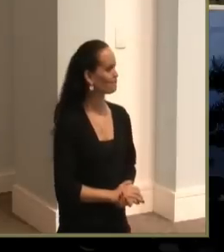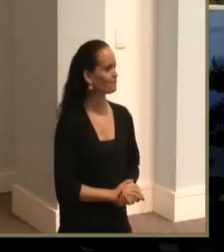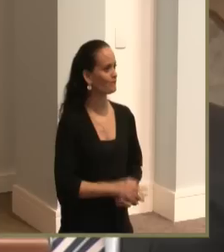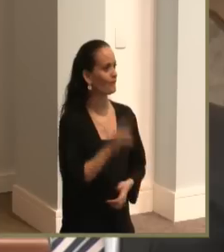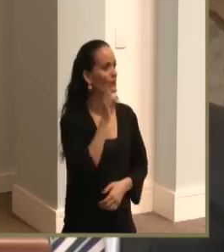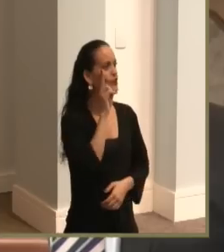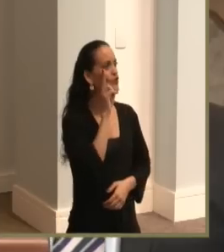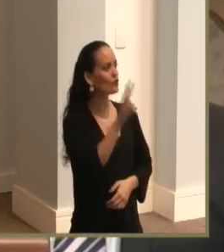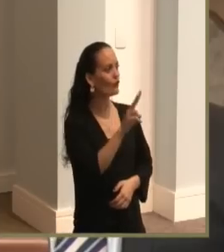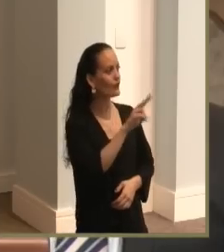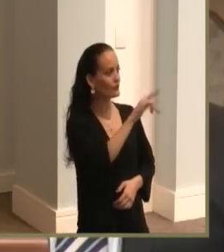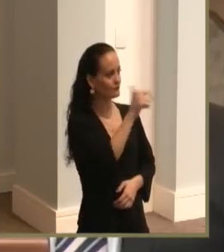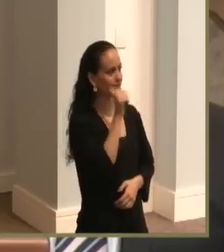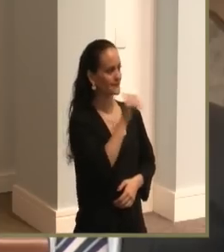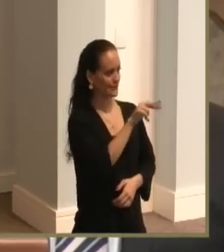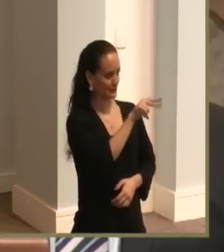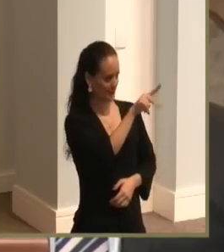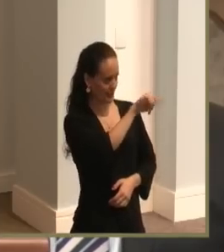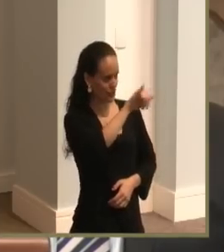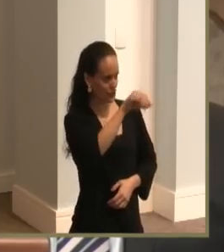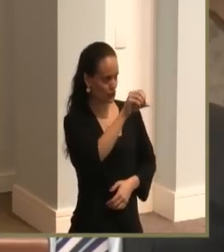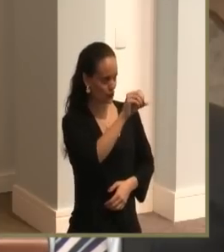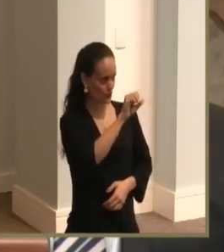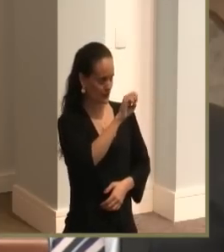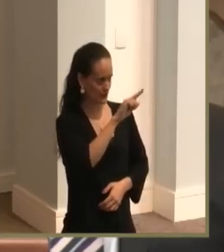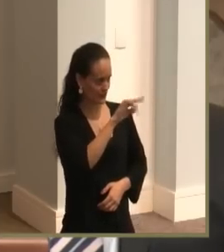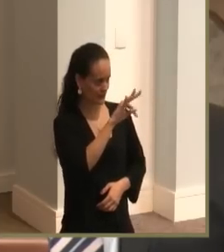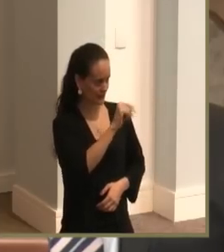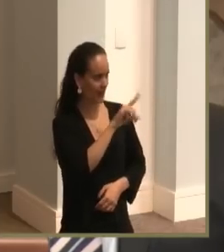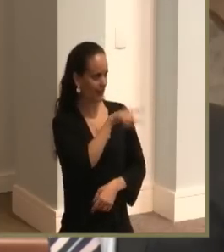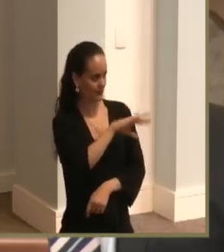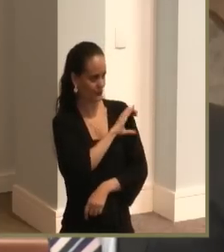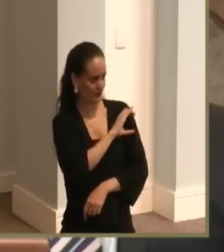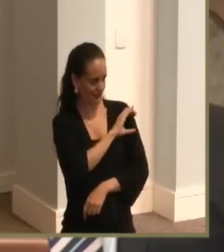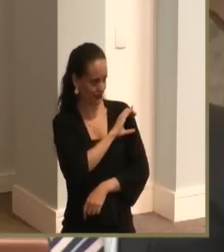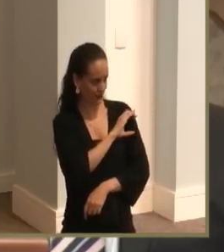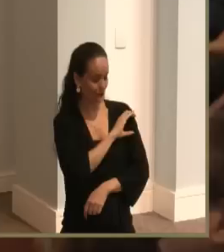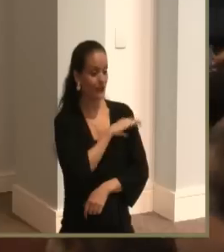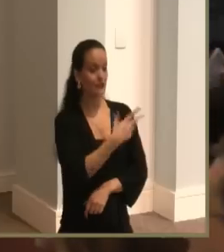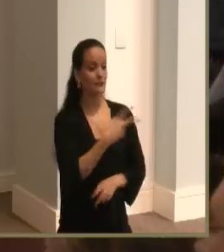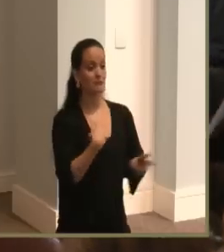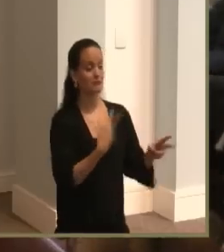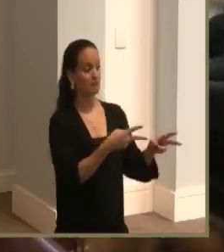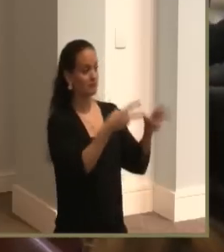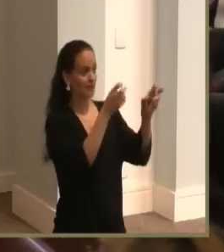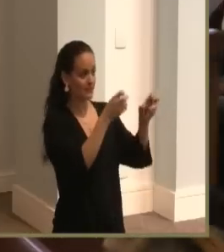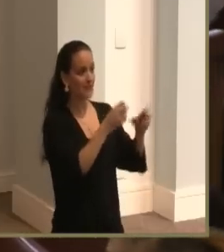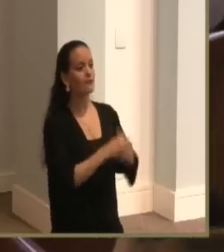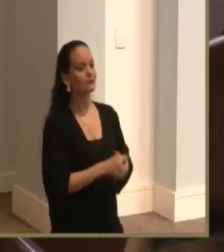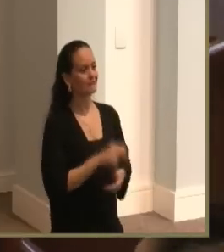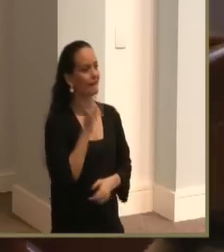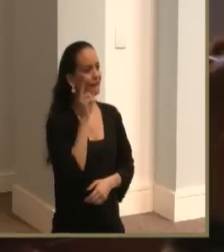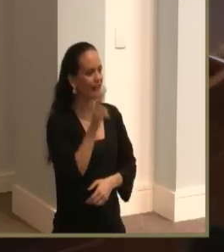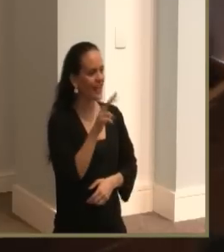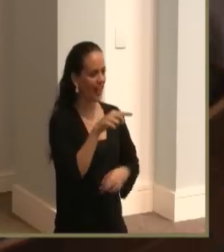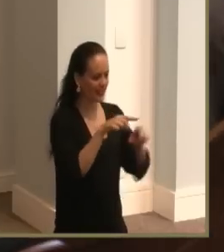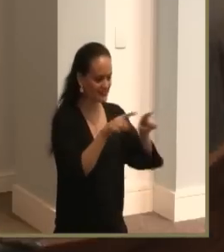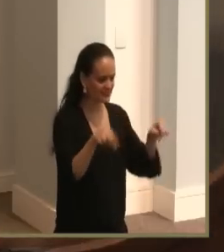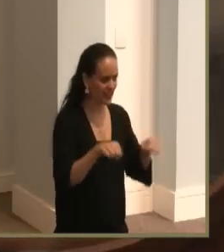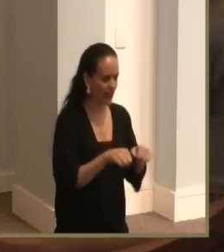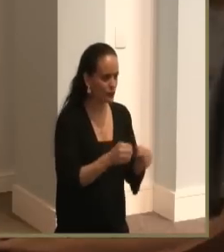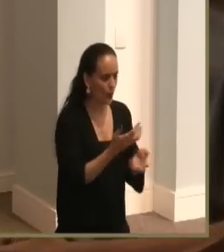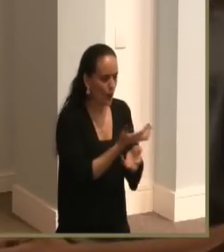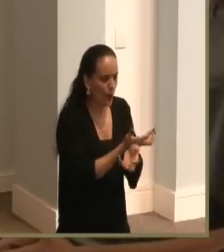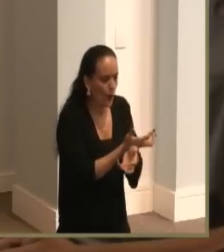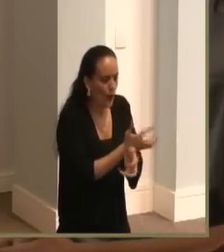Joselita. Fique em pé, irmã Joselita, é responsável, a coordenadora, e nós pudemos perceber que a dispensa está vazia, apenas uma cesta